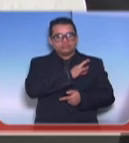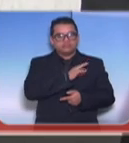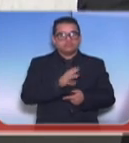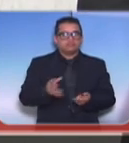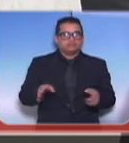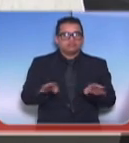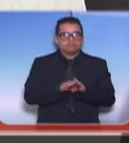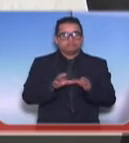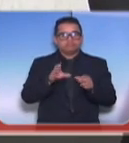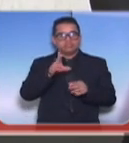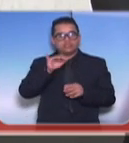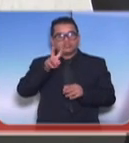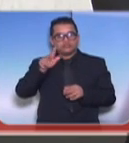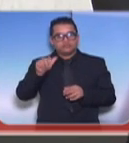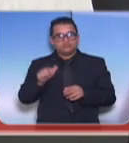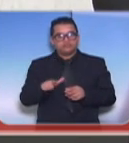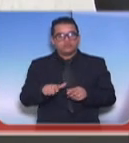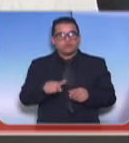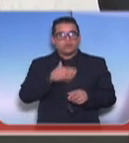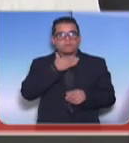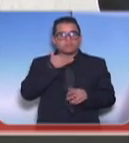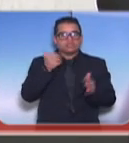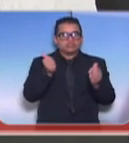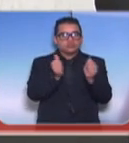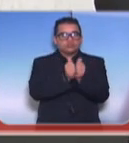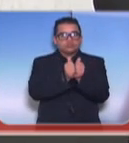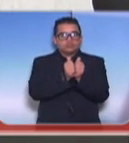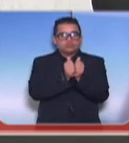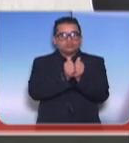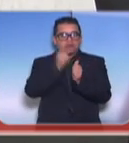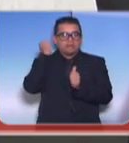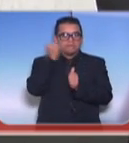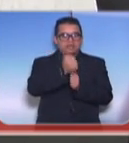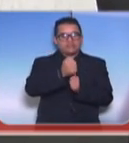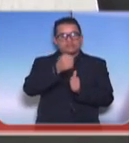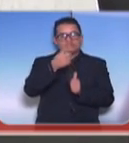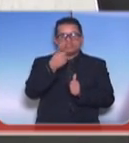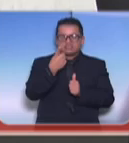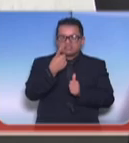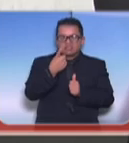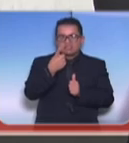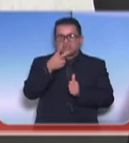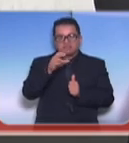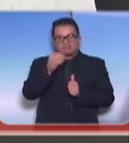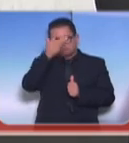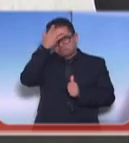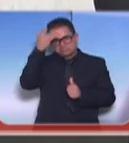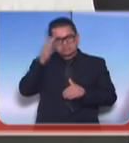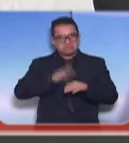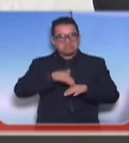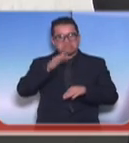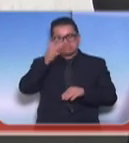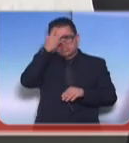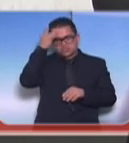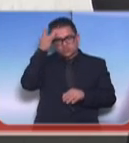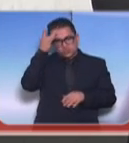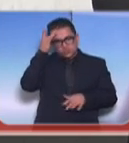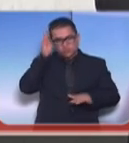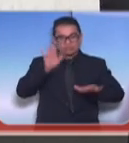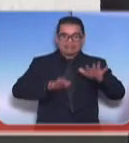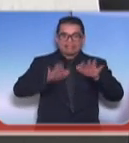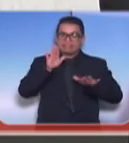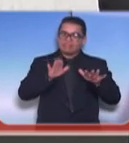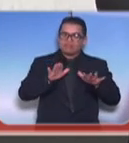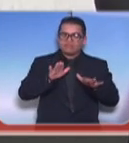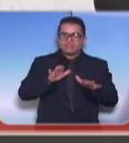Civil esse ano mataram juntas 117 suspeitos, sempre suspeito, né? Para mim não são suspeitos, são bandidos, em